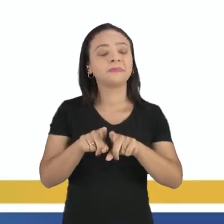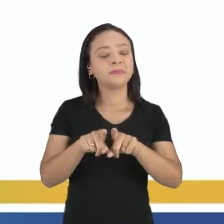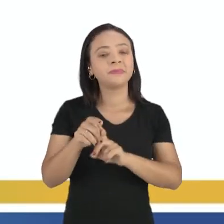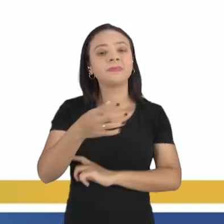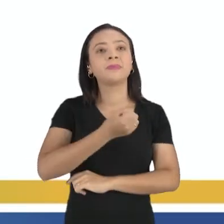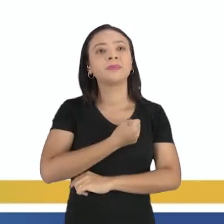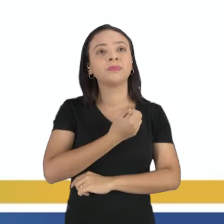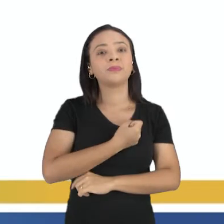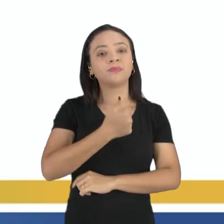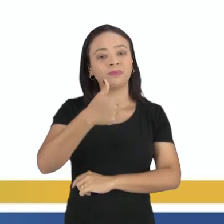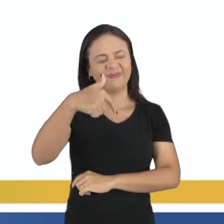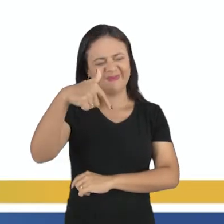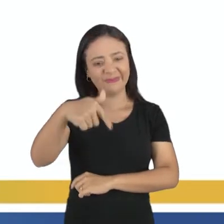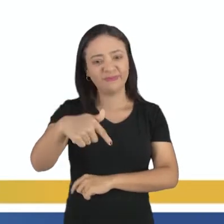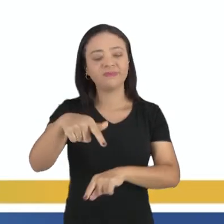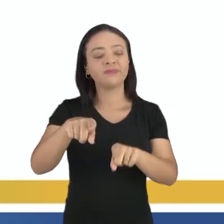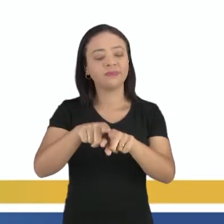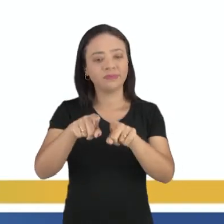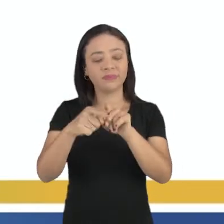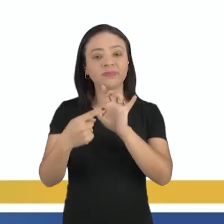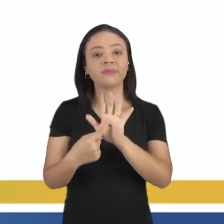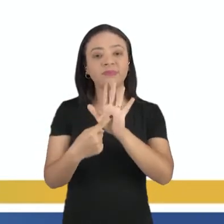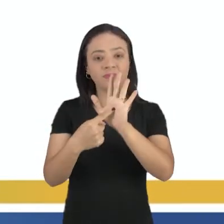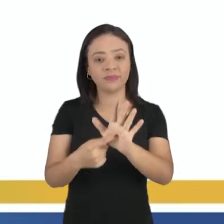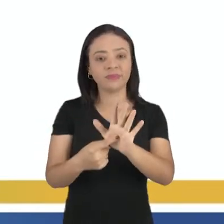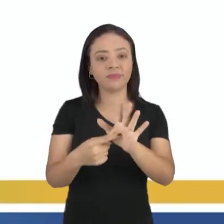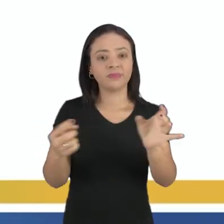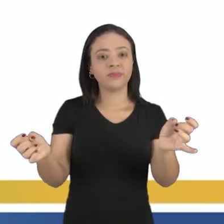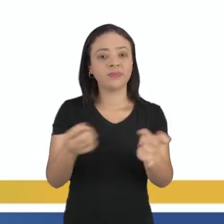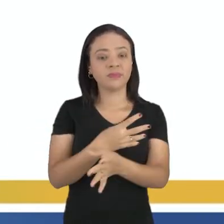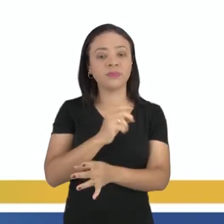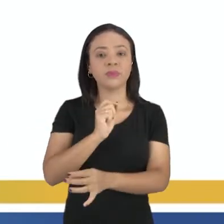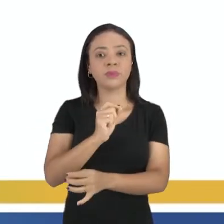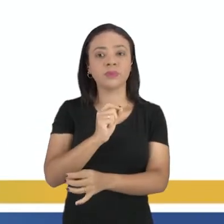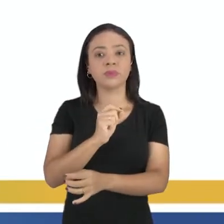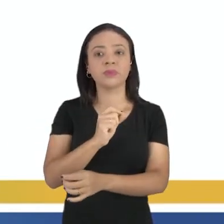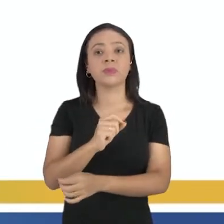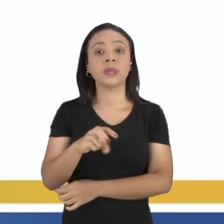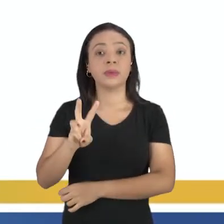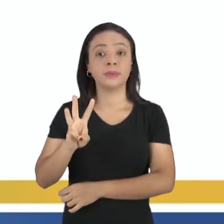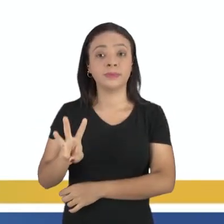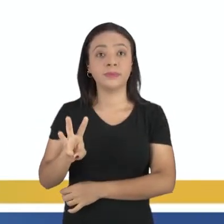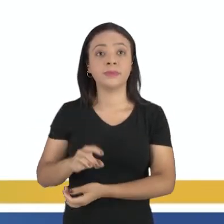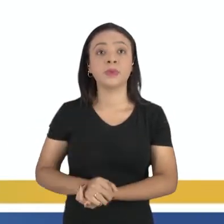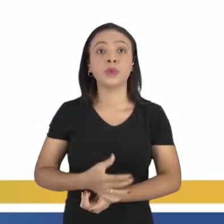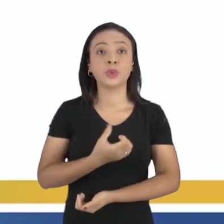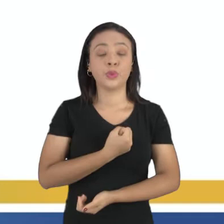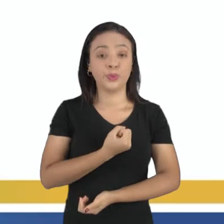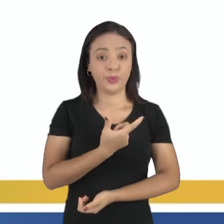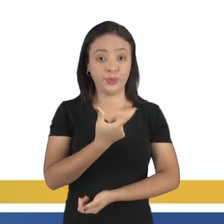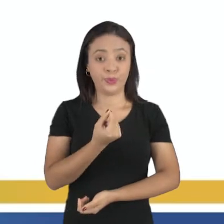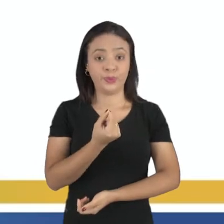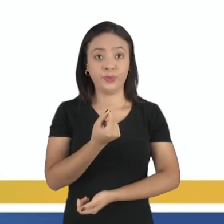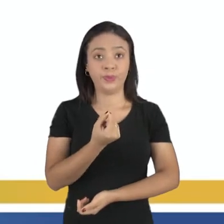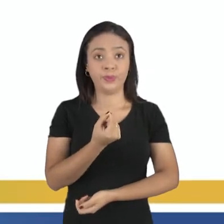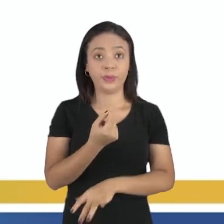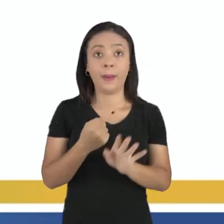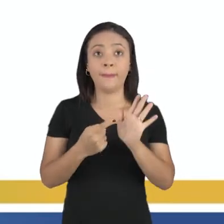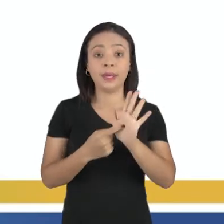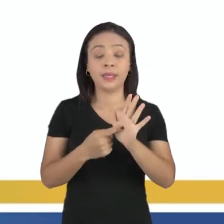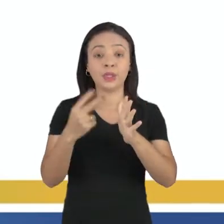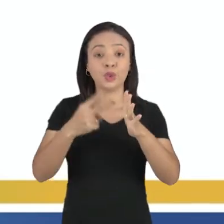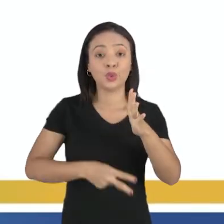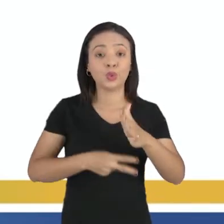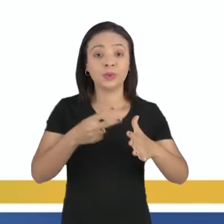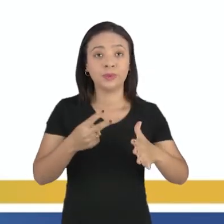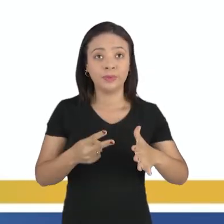número 17, né, também terá frequência absoluta igual a 3. O número 20 se repete